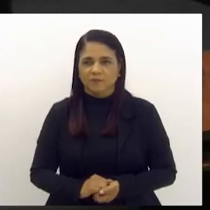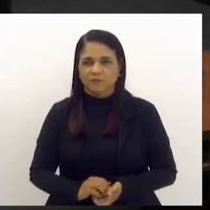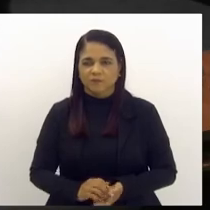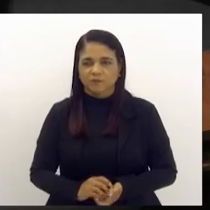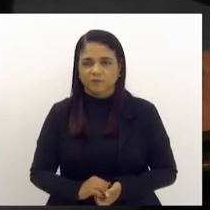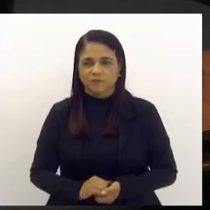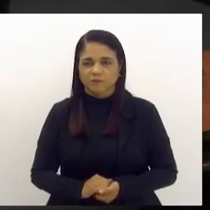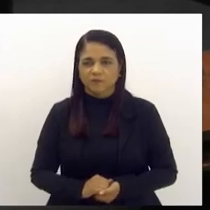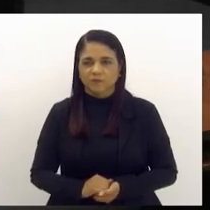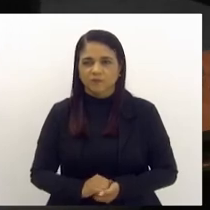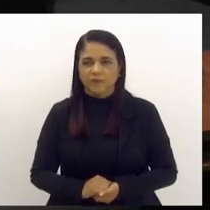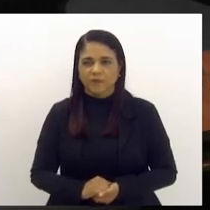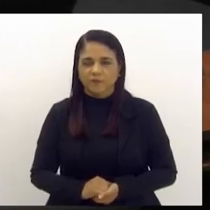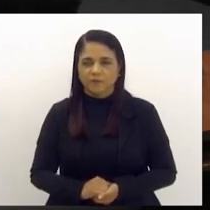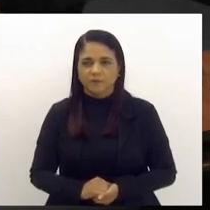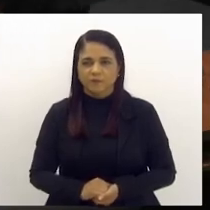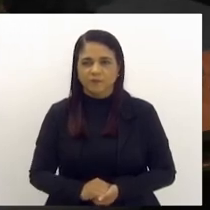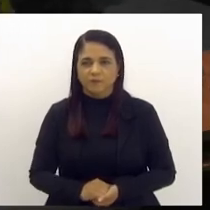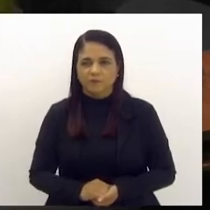com o Daniel Liberon aí.